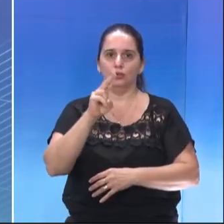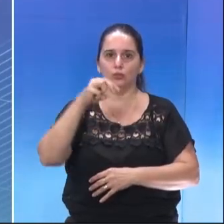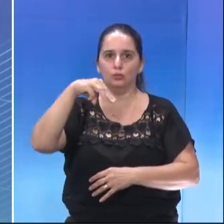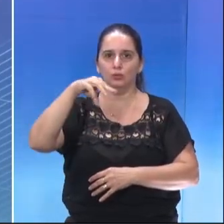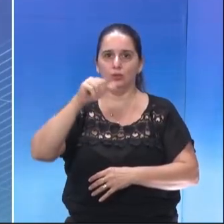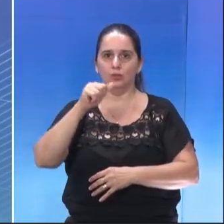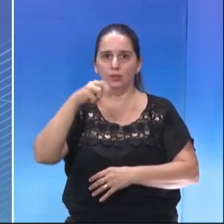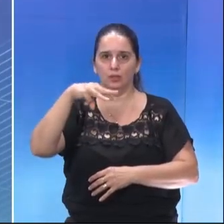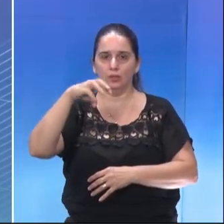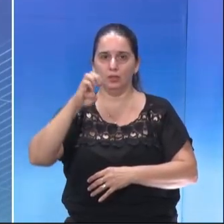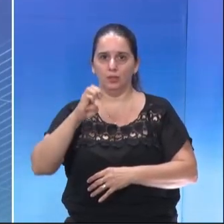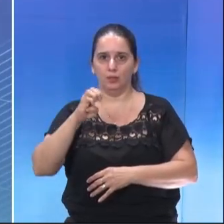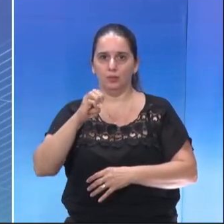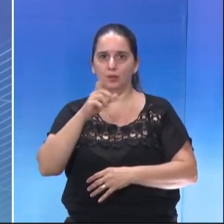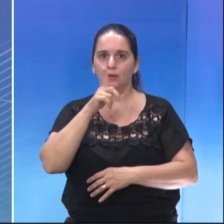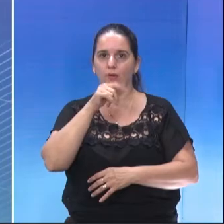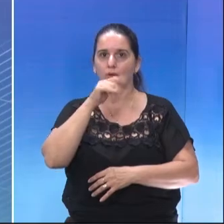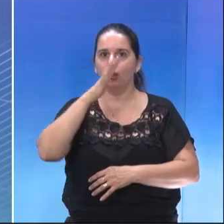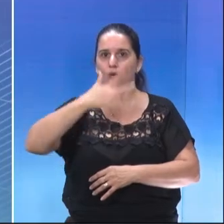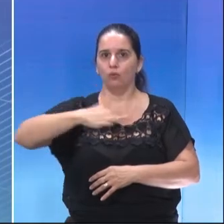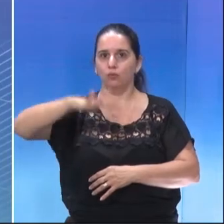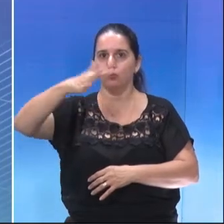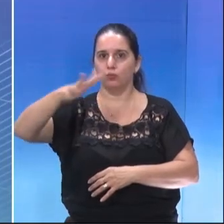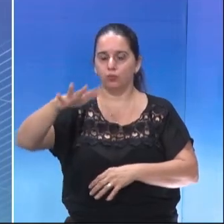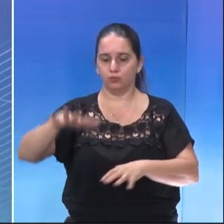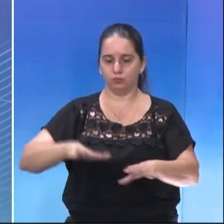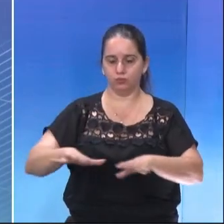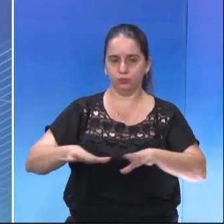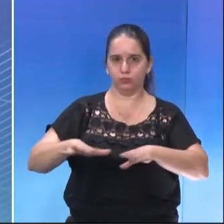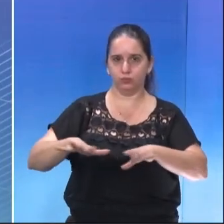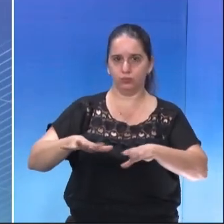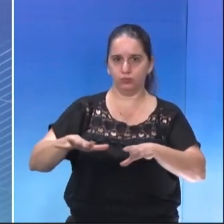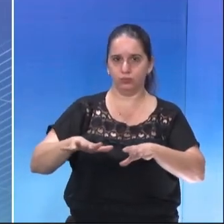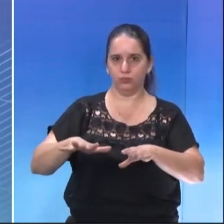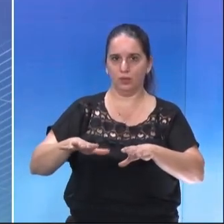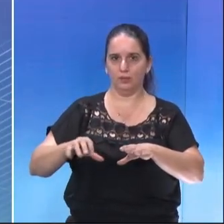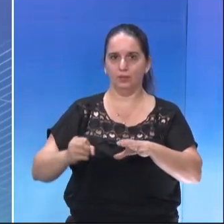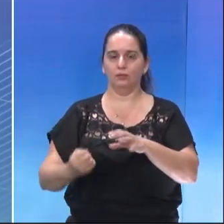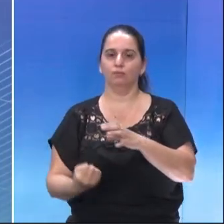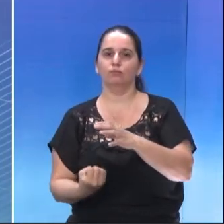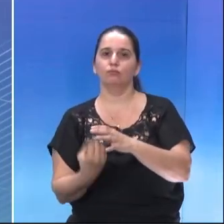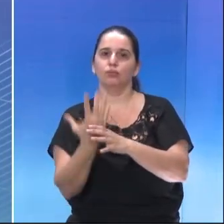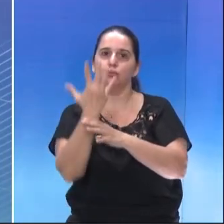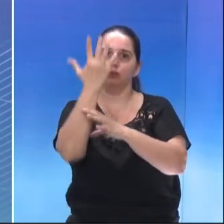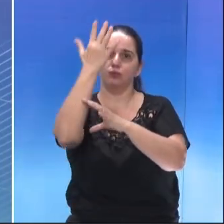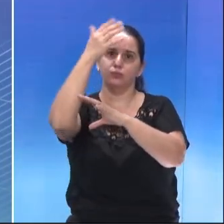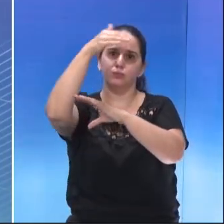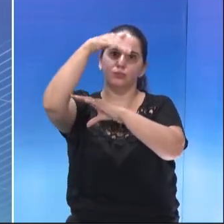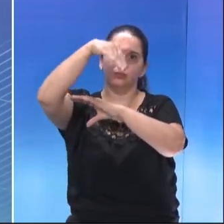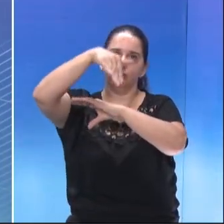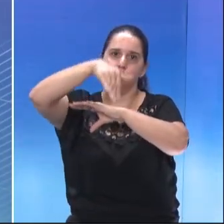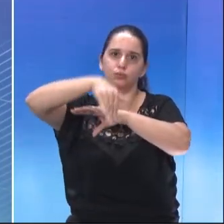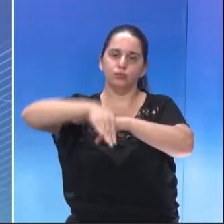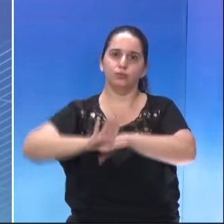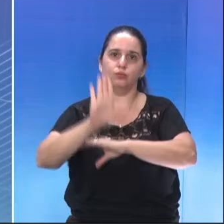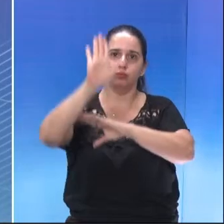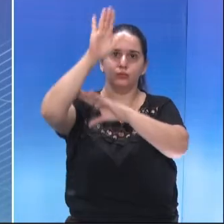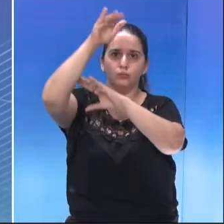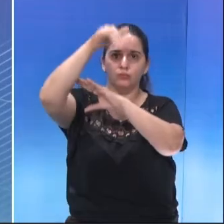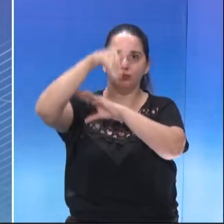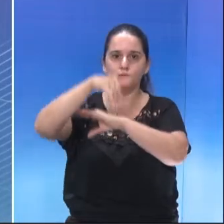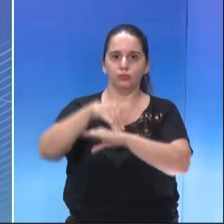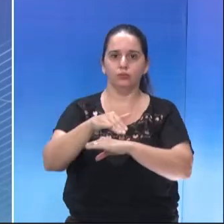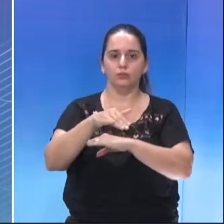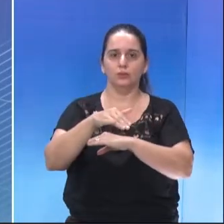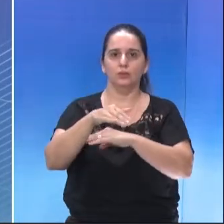das placas no oceano. Quando ocorre essa movimentação da placa, o que vai acontecer? Vai provocar uma onda e normalmente essa onda, quando